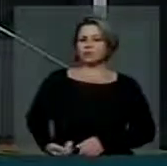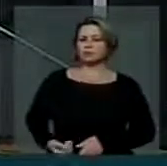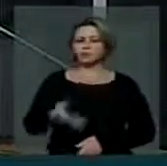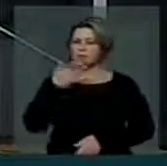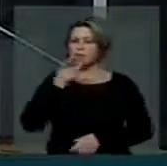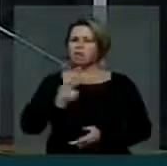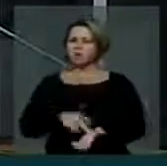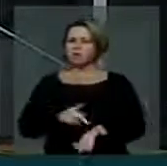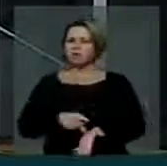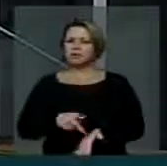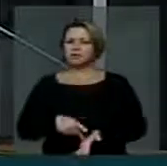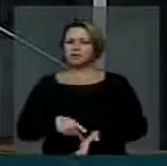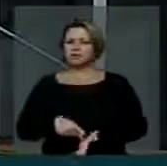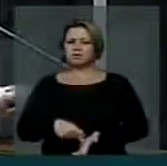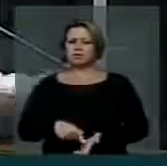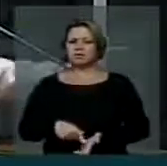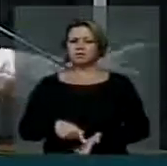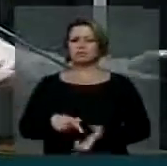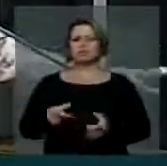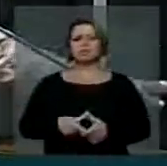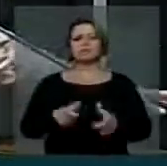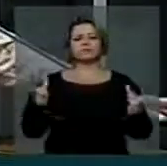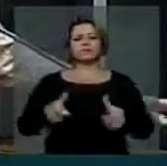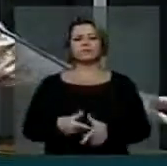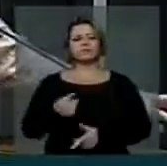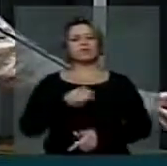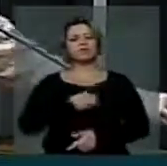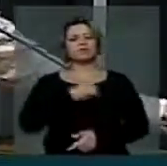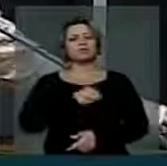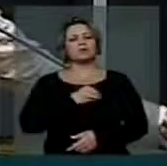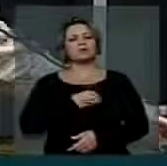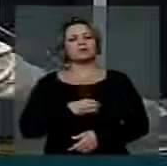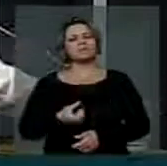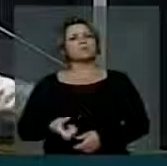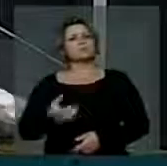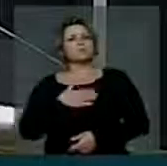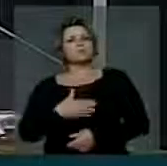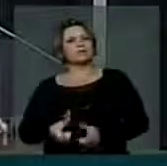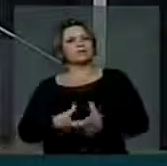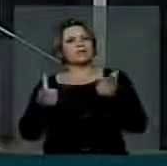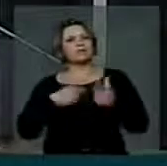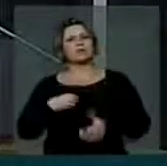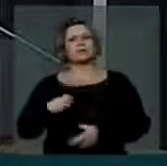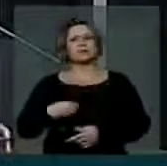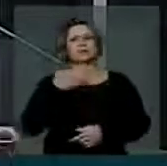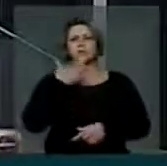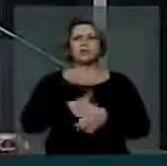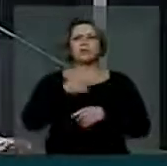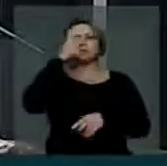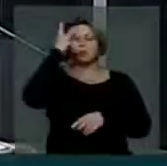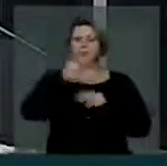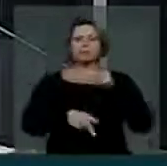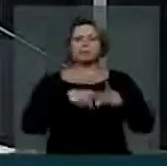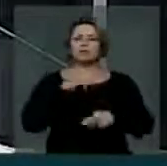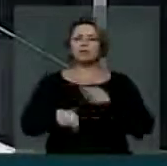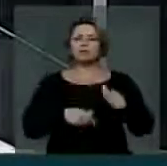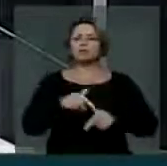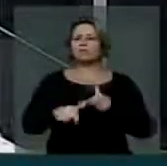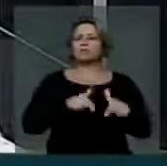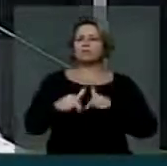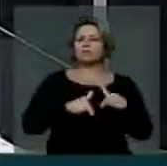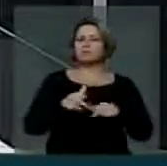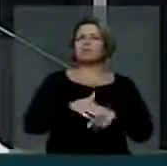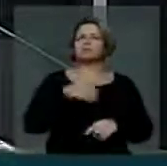É verdade que o aumento da renda dos brasileiros e a situação positiva do mercado de